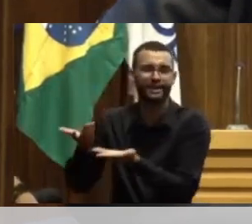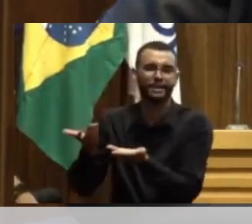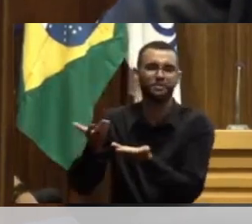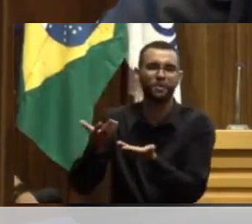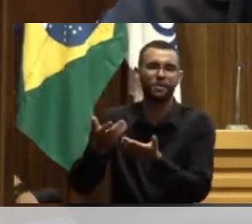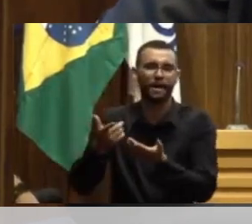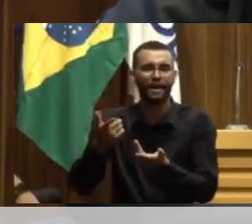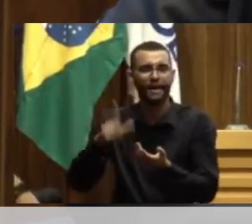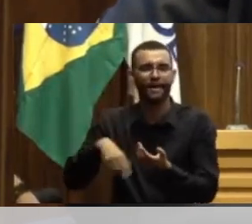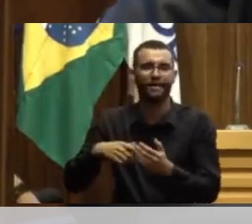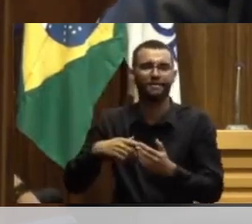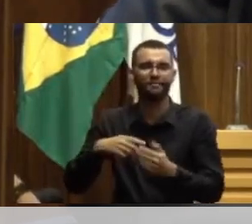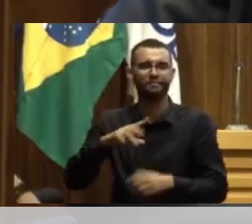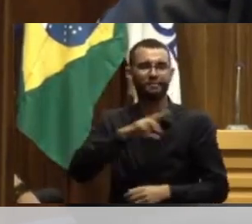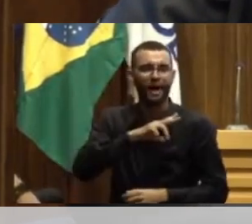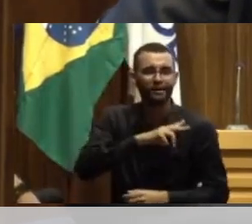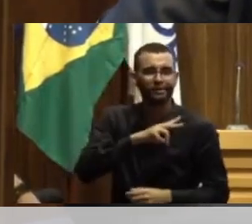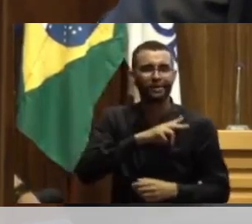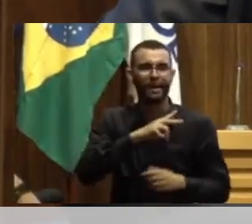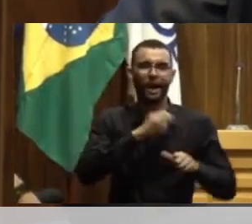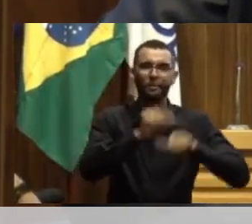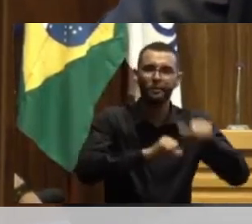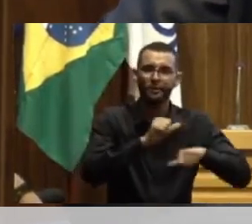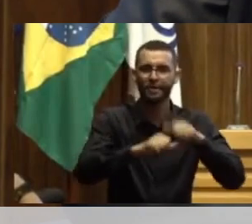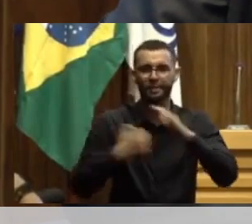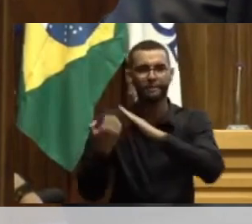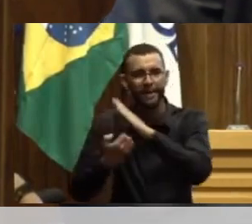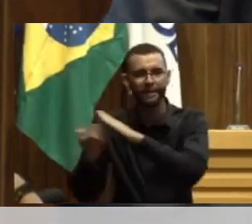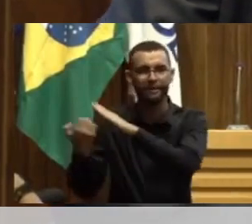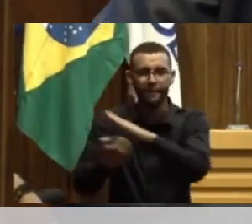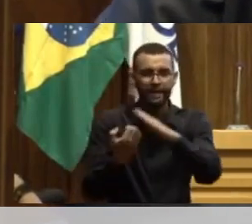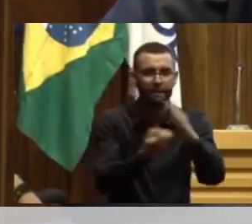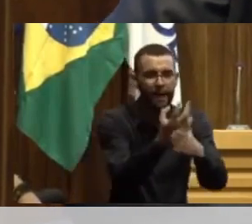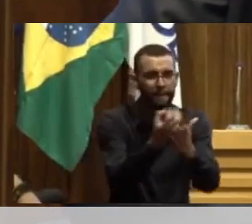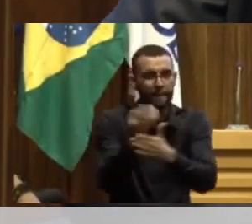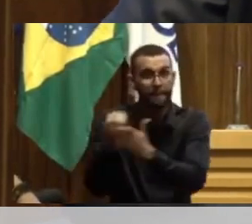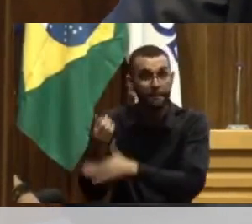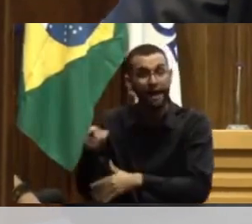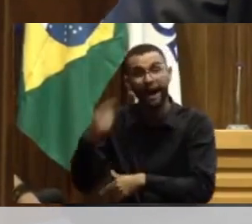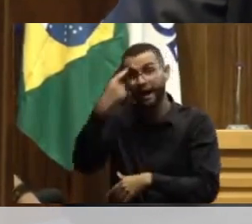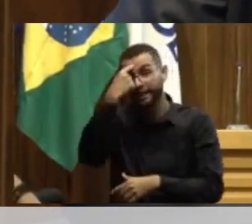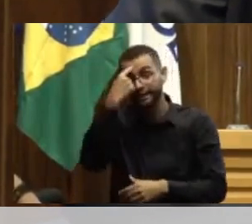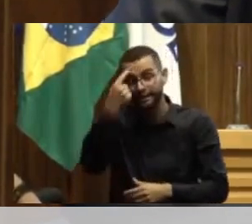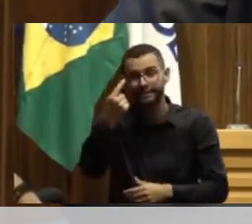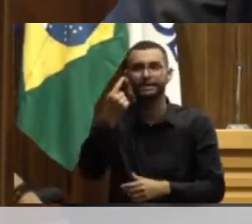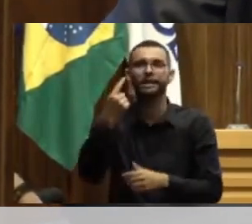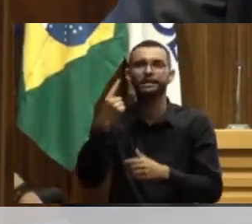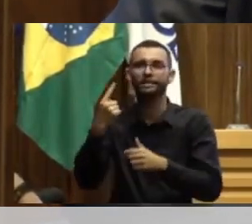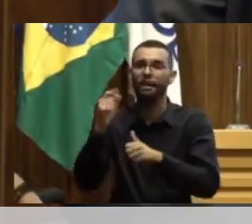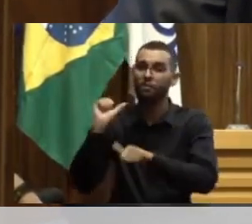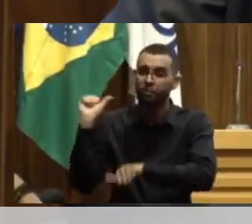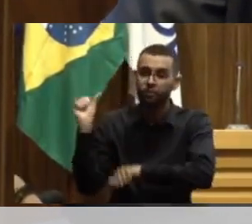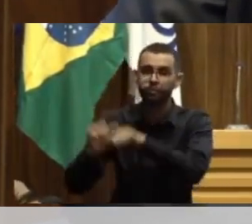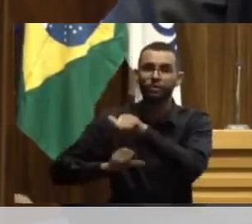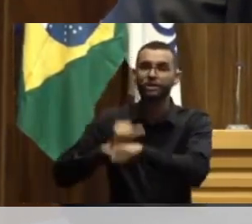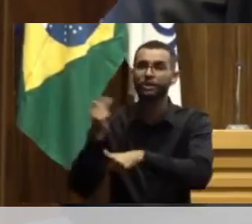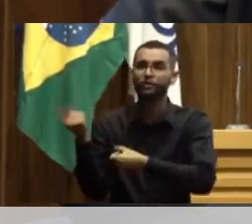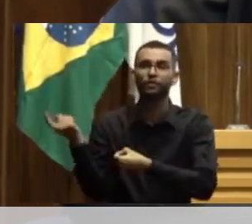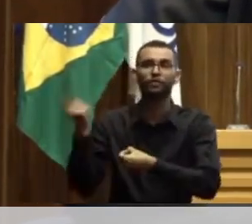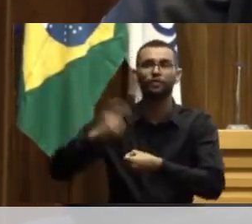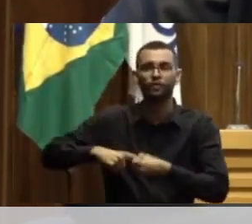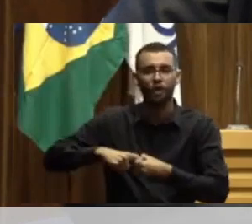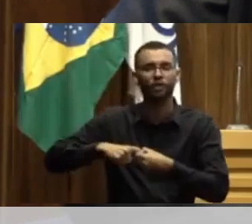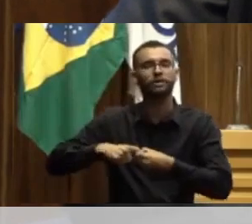resolver todos os problemas do desenvolvimento. Esses valores estão sendo substituídos por uma retomada muito intensa